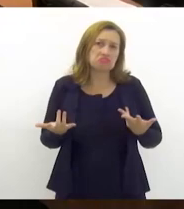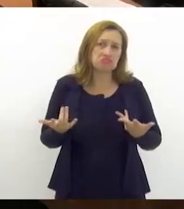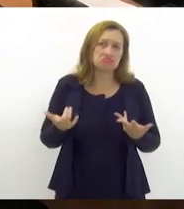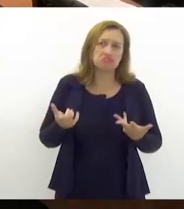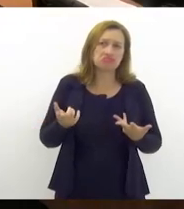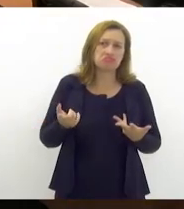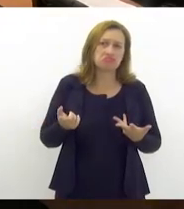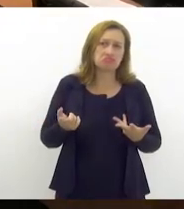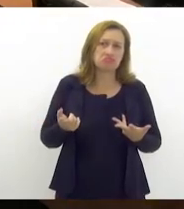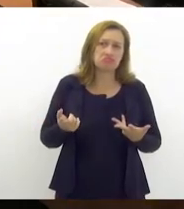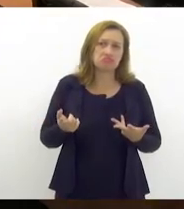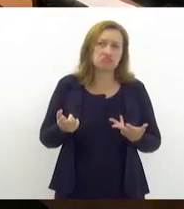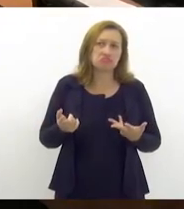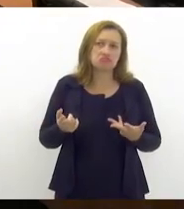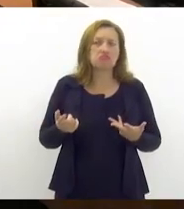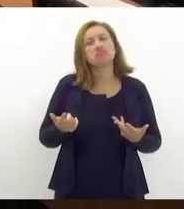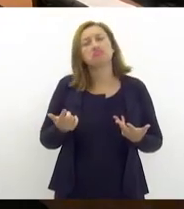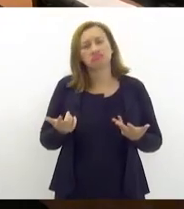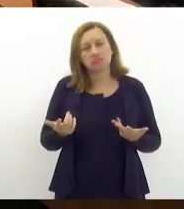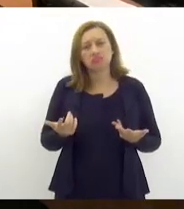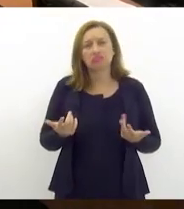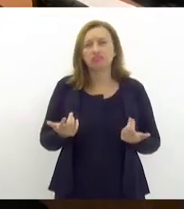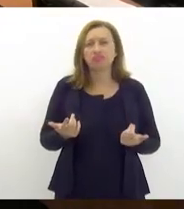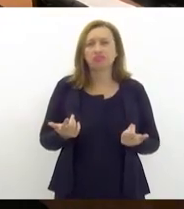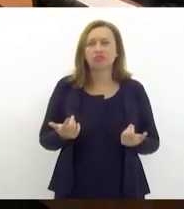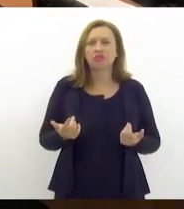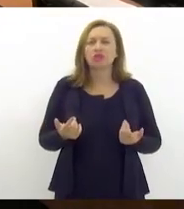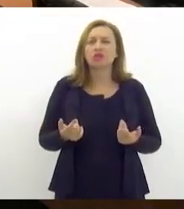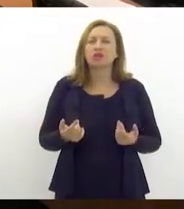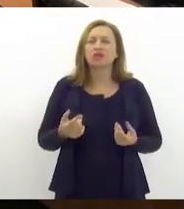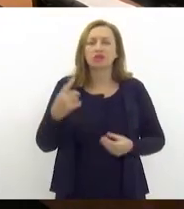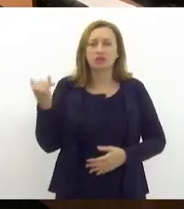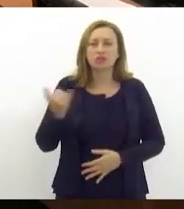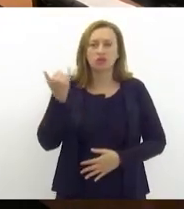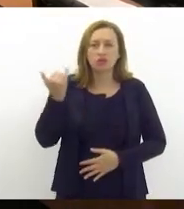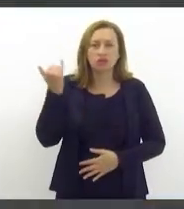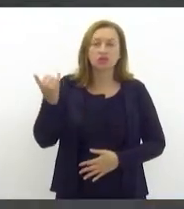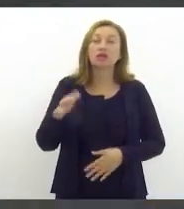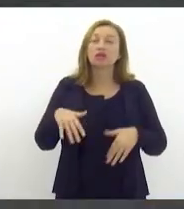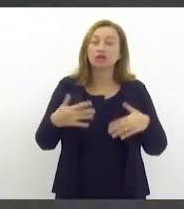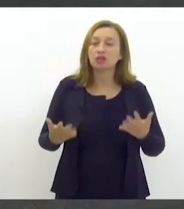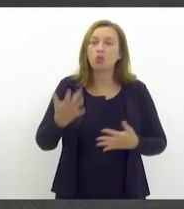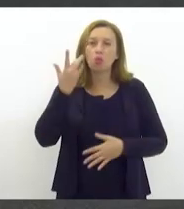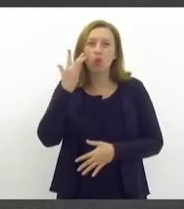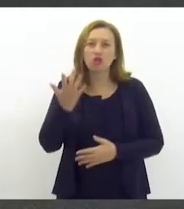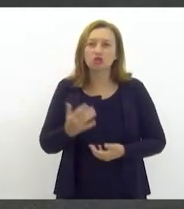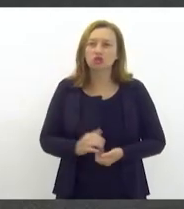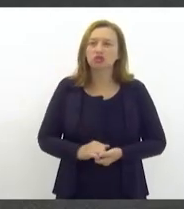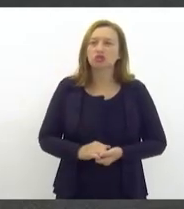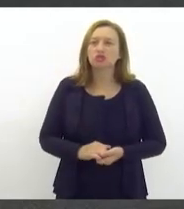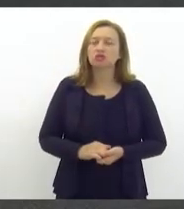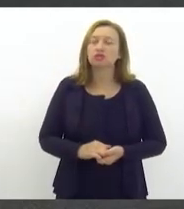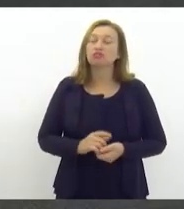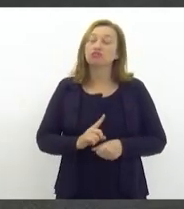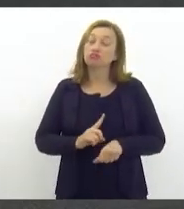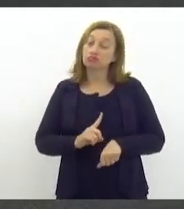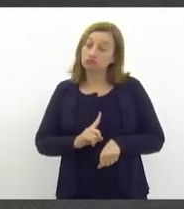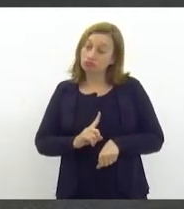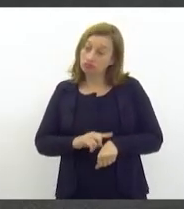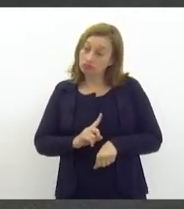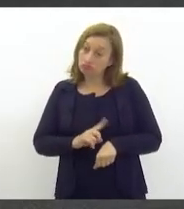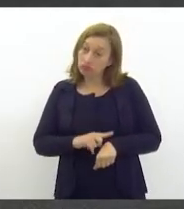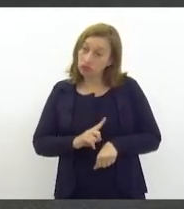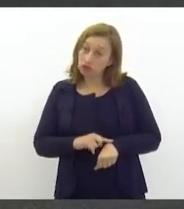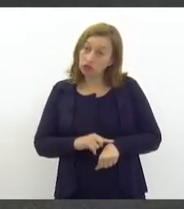mesma dimensão, embora também seja uma corte importante. Então, eu acho que, no momento que